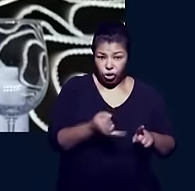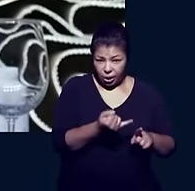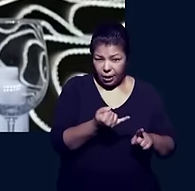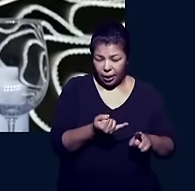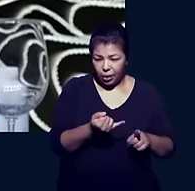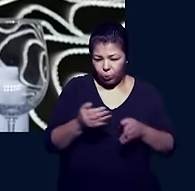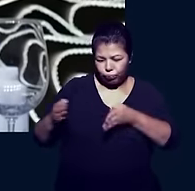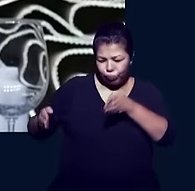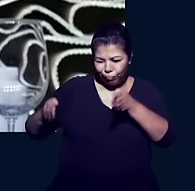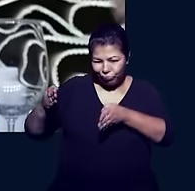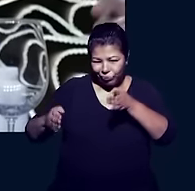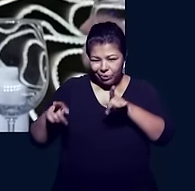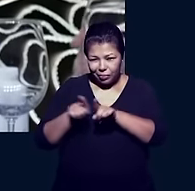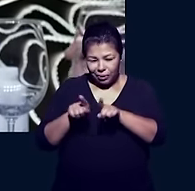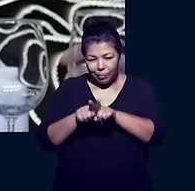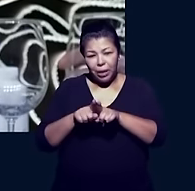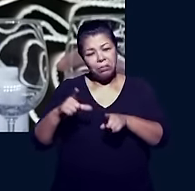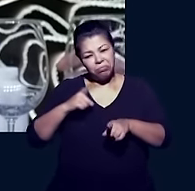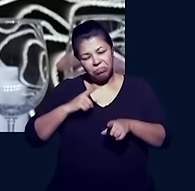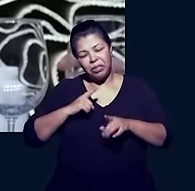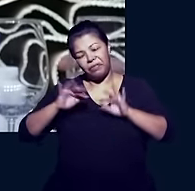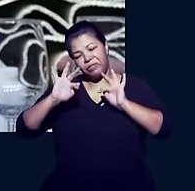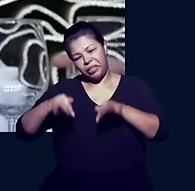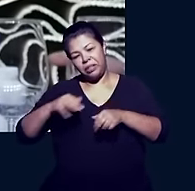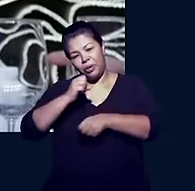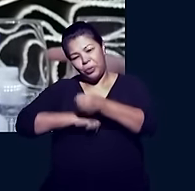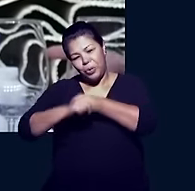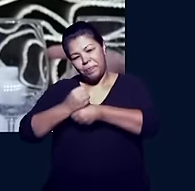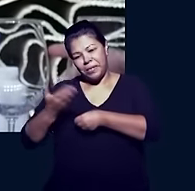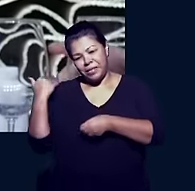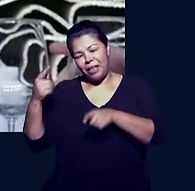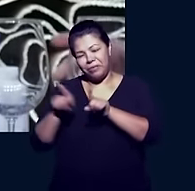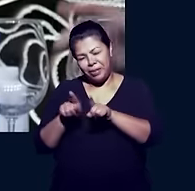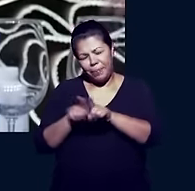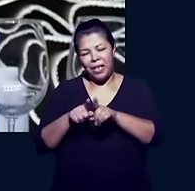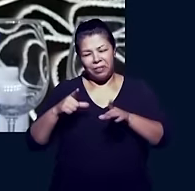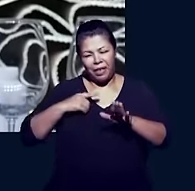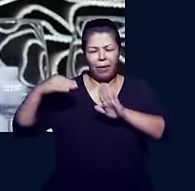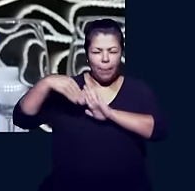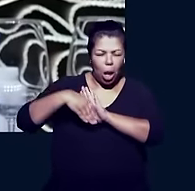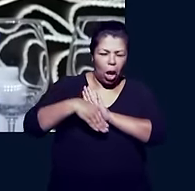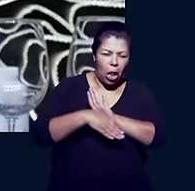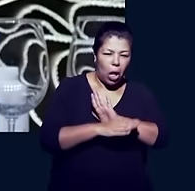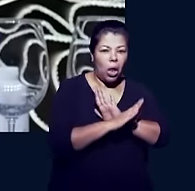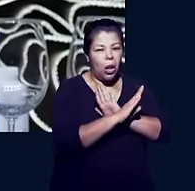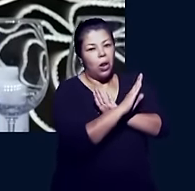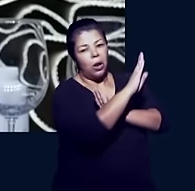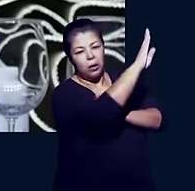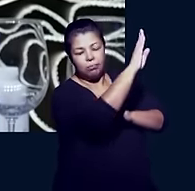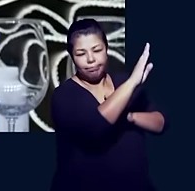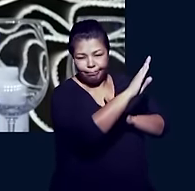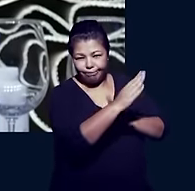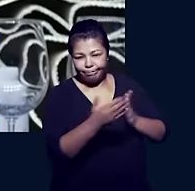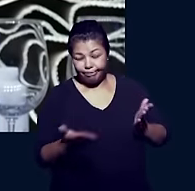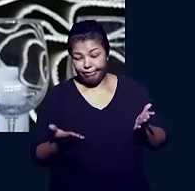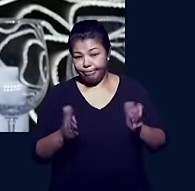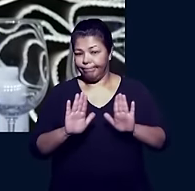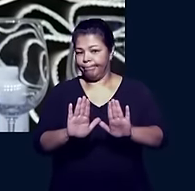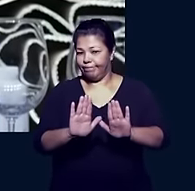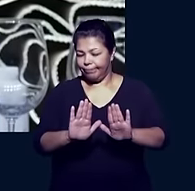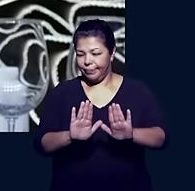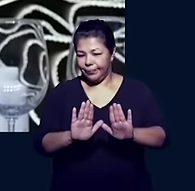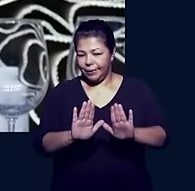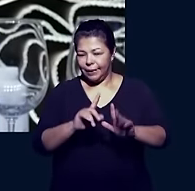aí teve um rally de fim de ano ano passado o ano começou bem todo mundo animado emergente agora vai aí os dados de inflação vieram para cim falei ih não